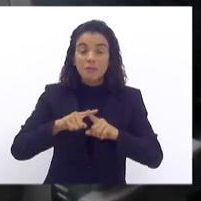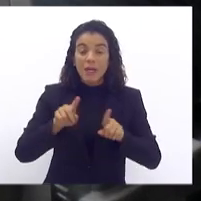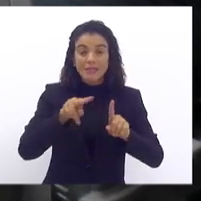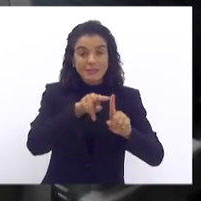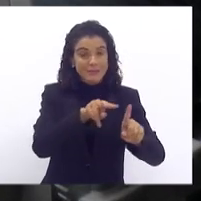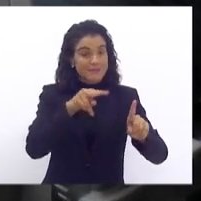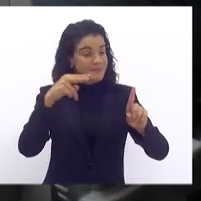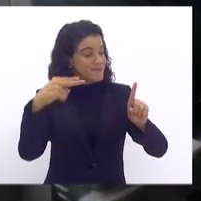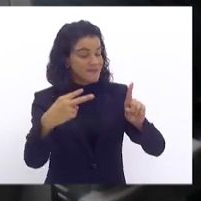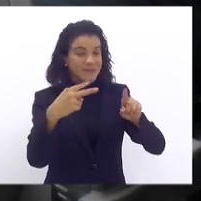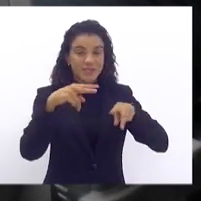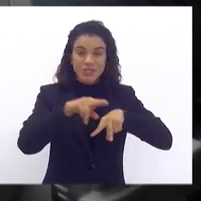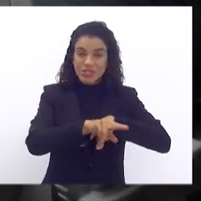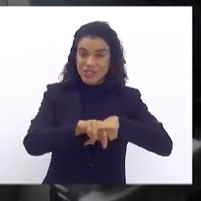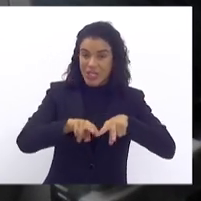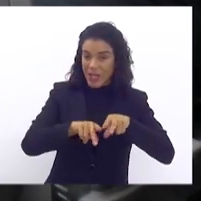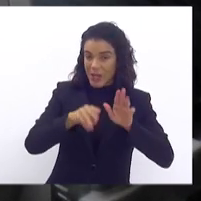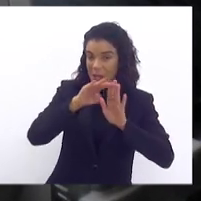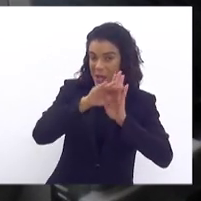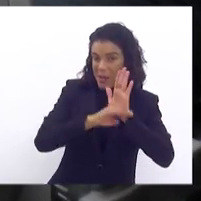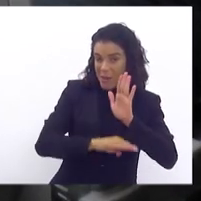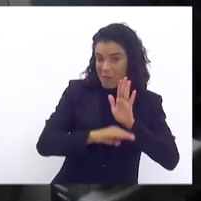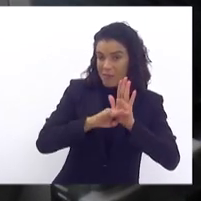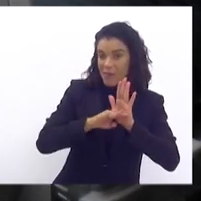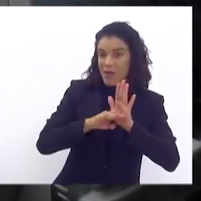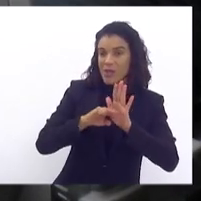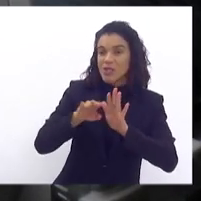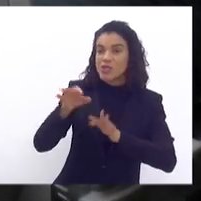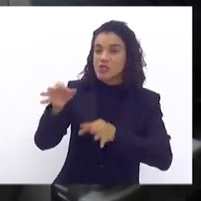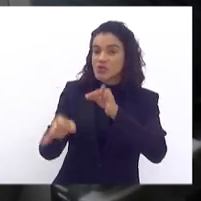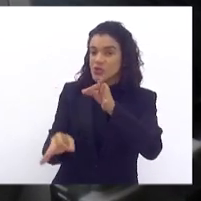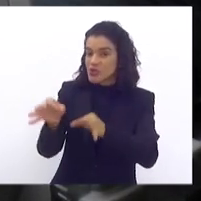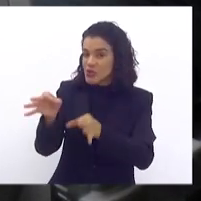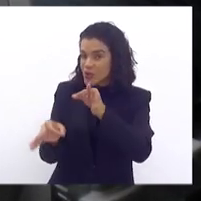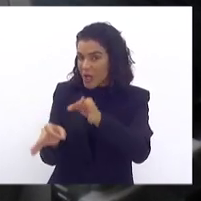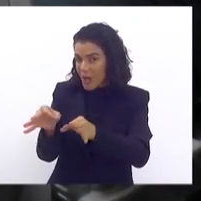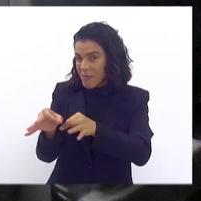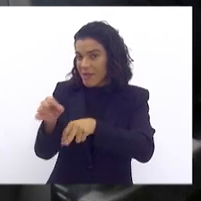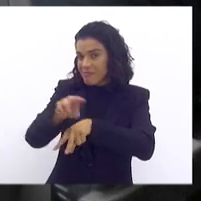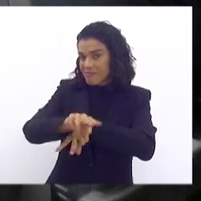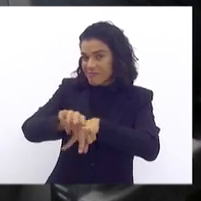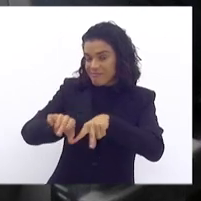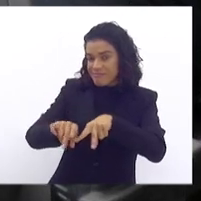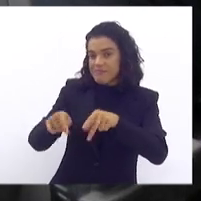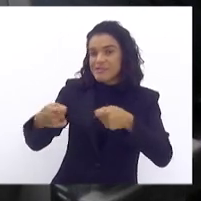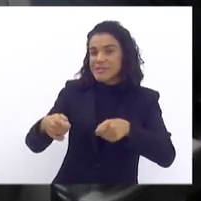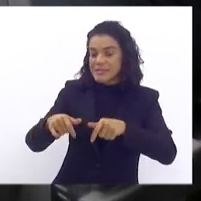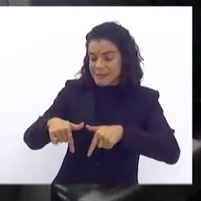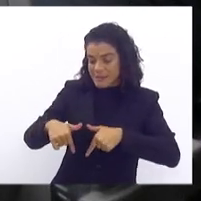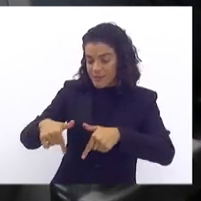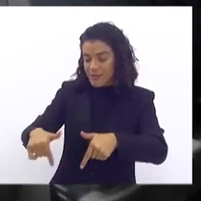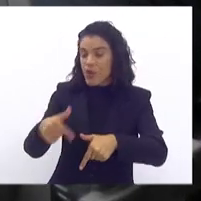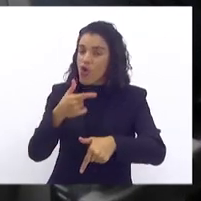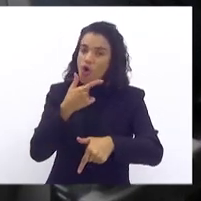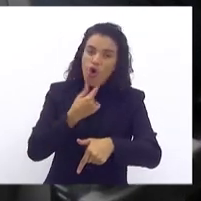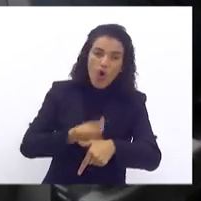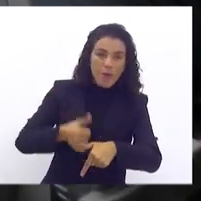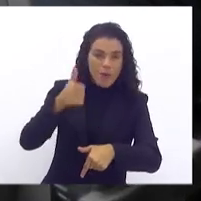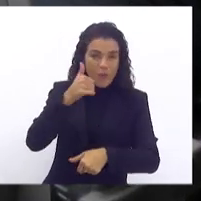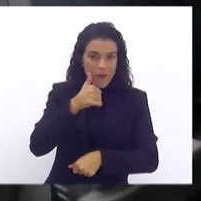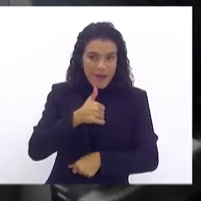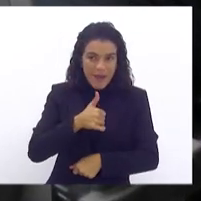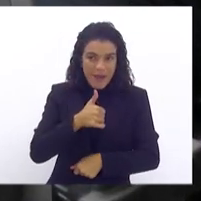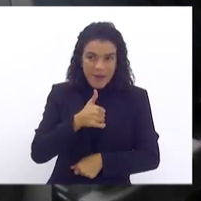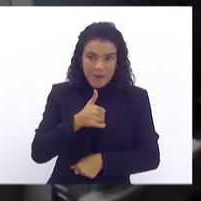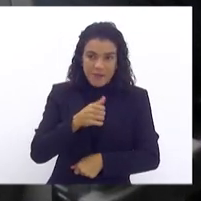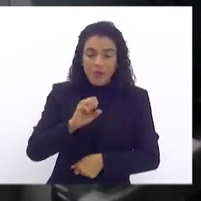de gênero, por exemplo, e o protocolo para julgamento com perspectiva de gênero seja efetivamente aplicado, seja por homens e mulheres